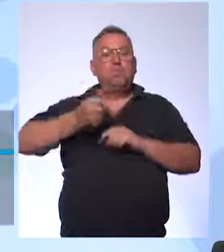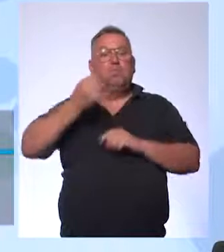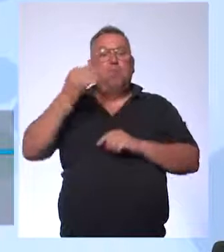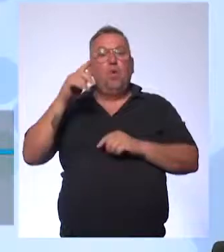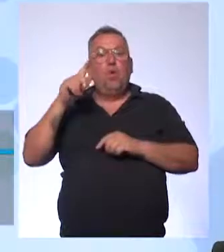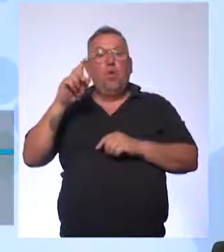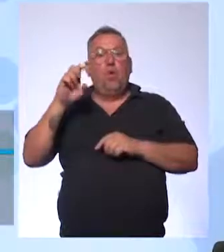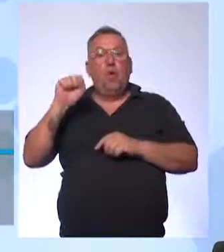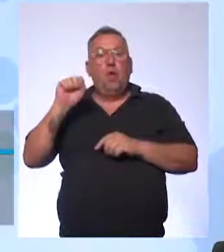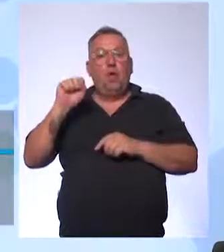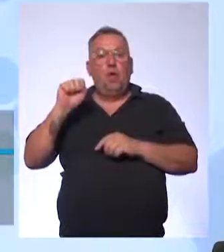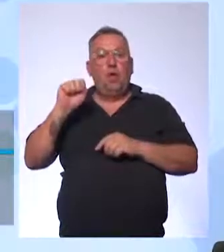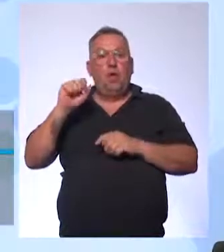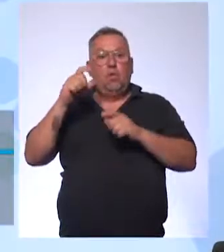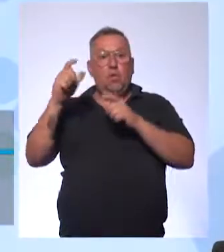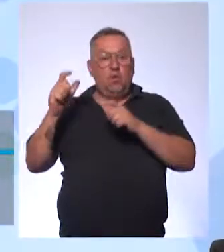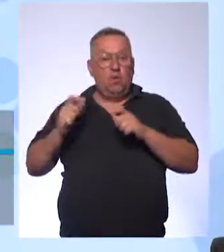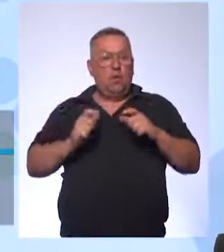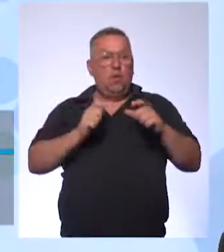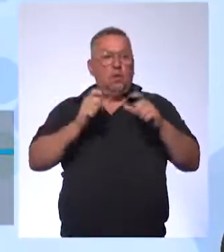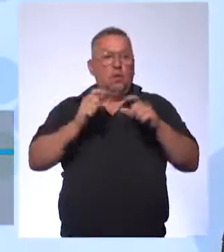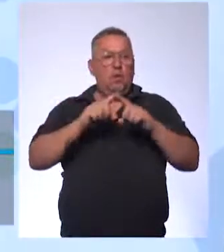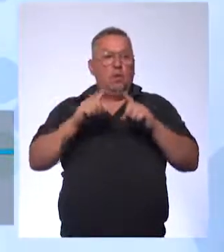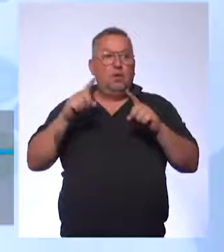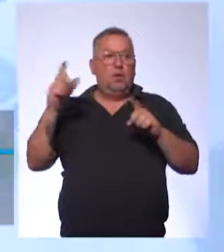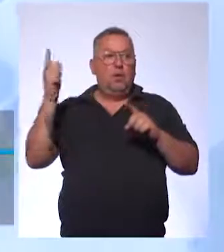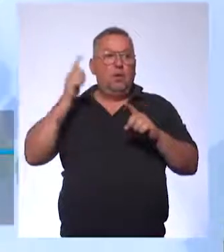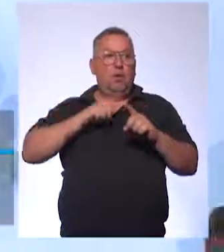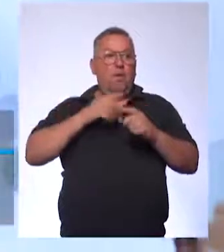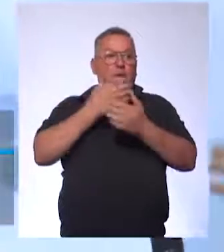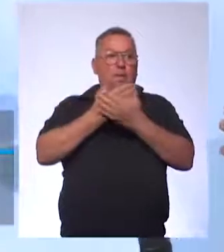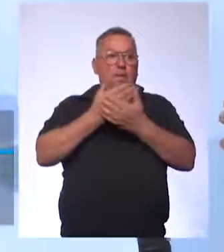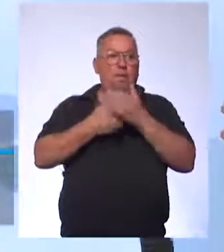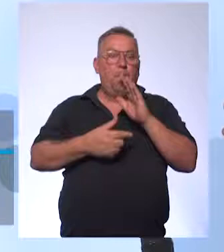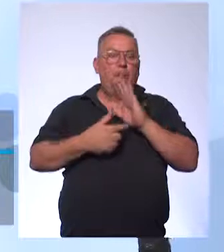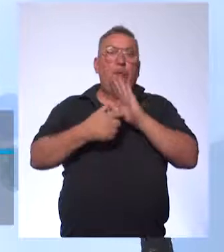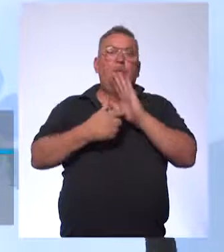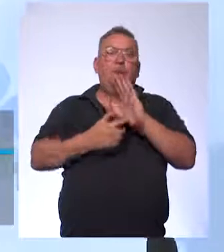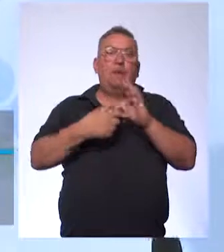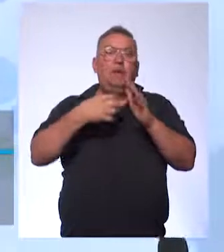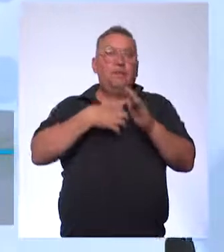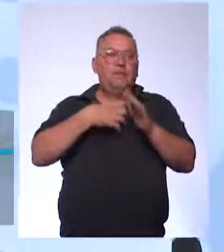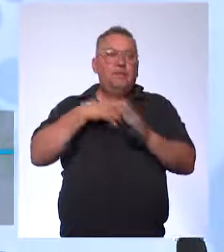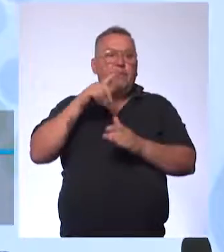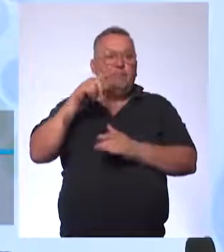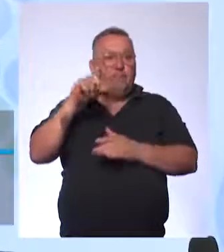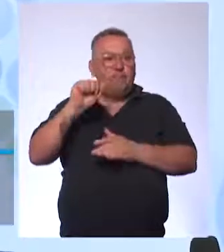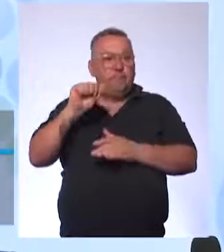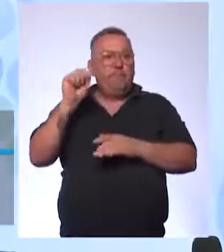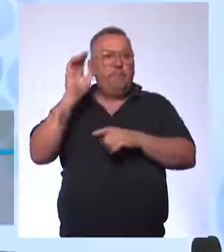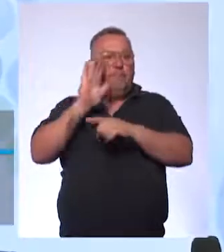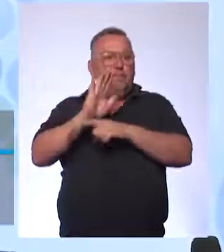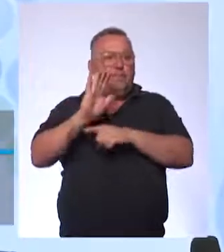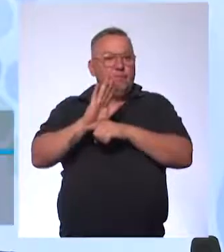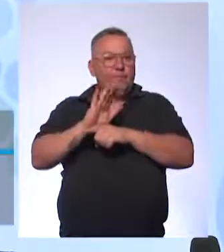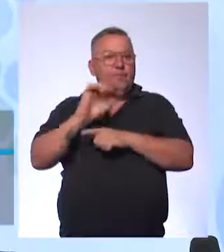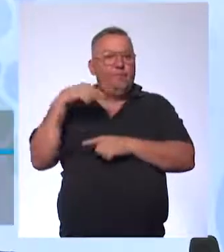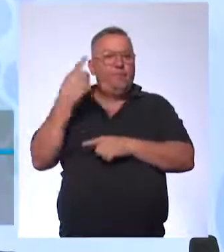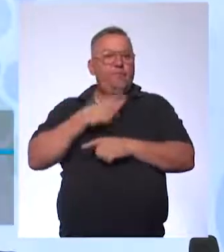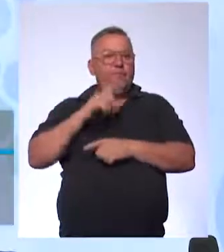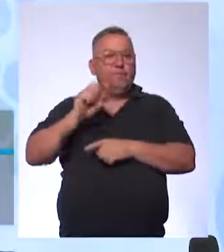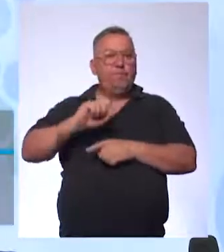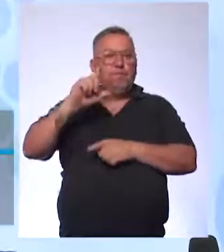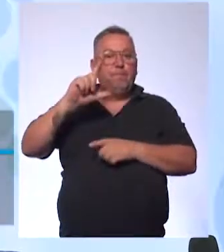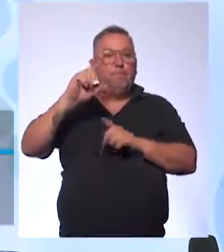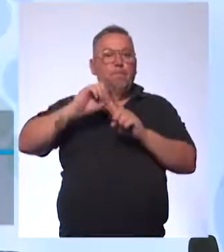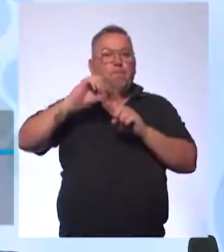gás carbônico no ambiente. E aí alguns estudos mostram que esse é um dos gases que contribui para o aumento da